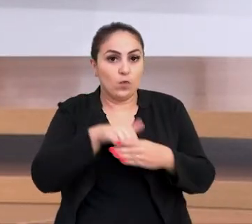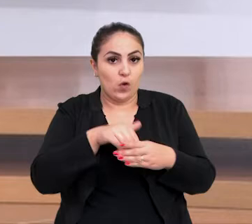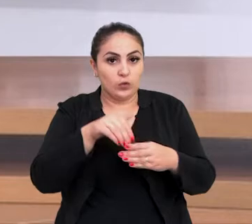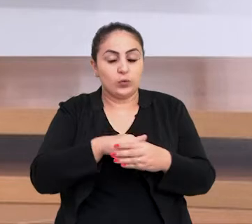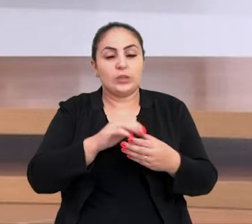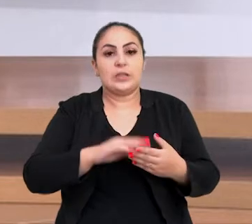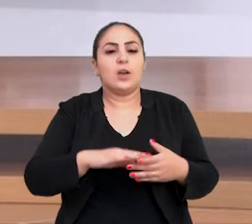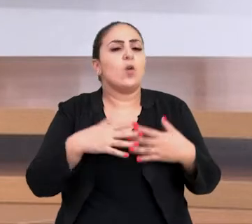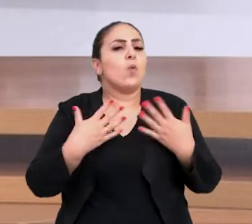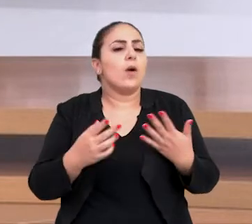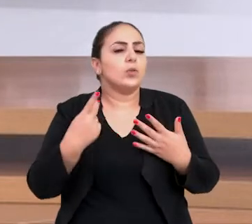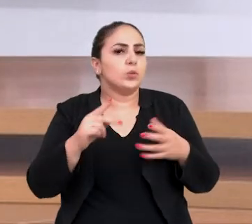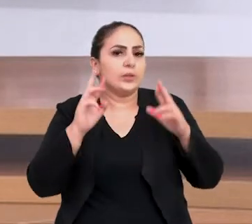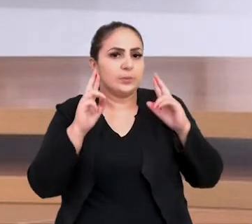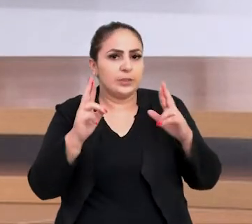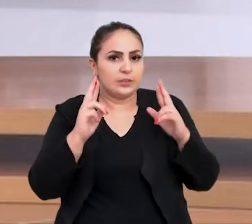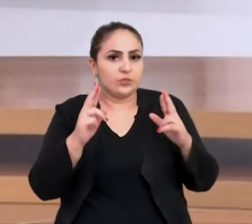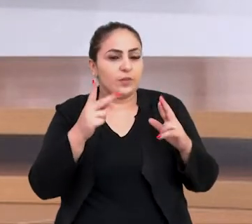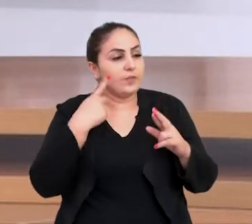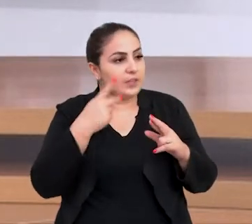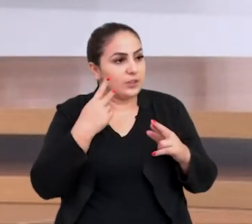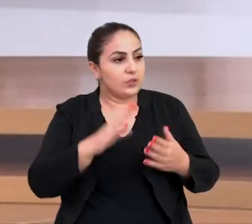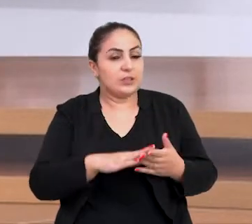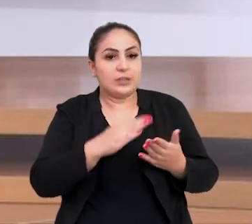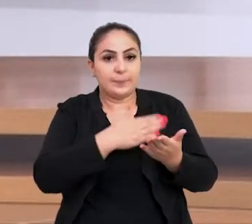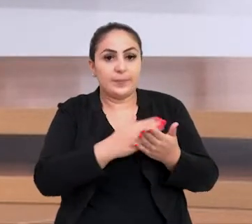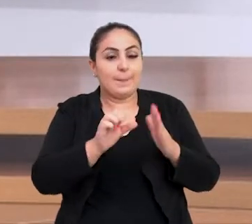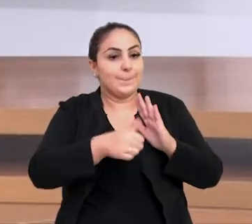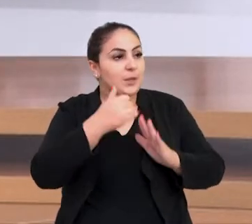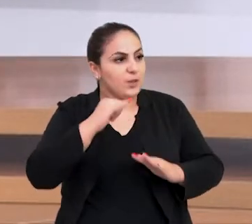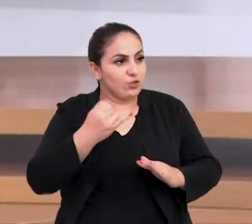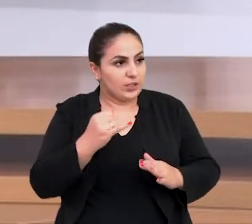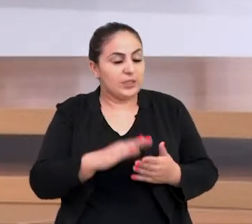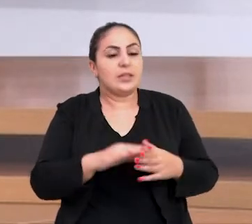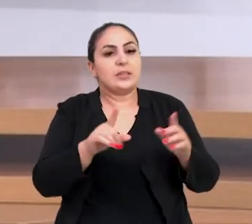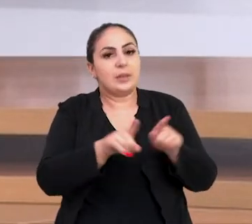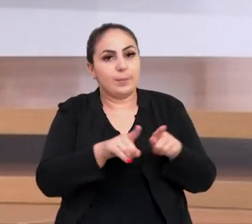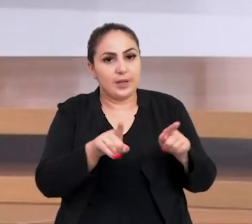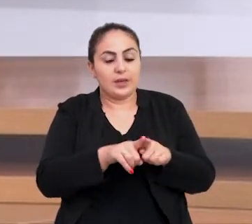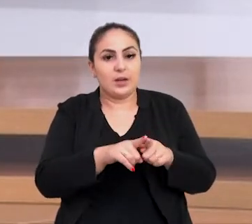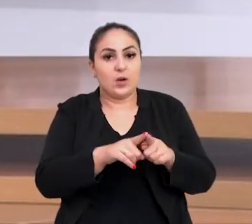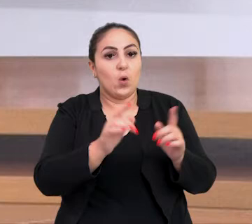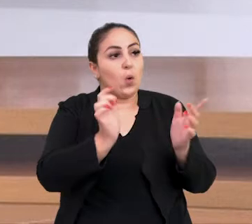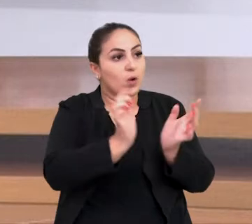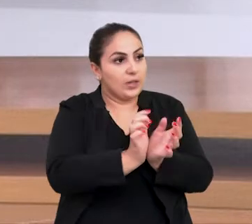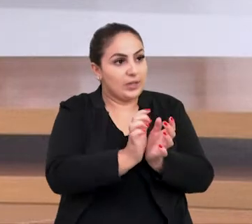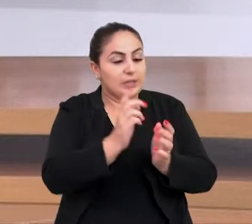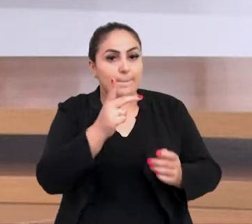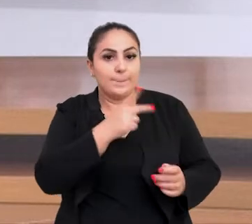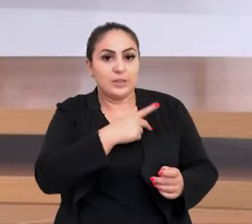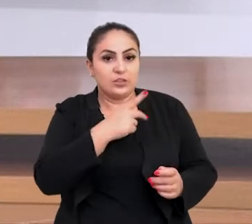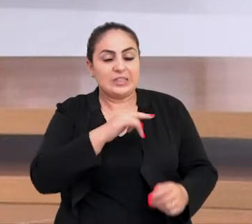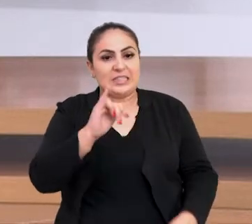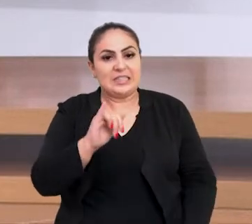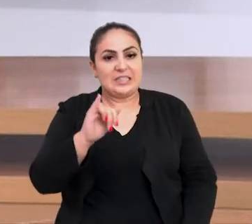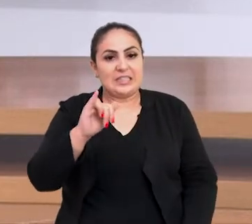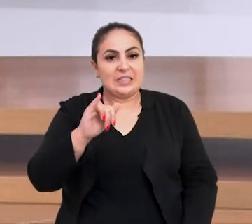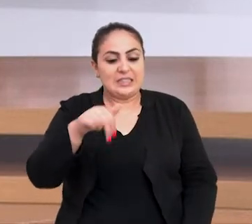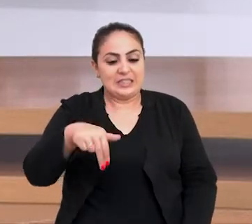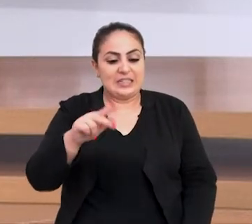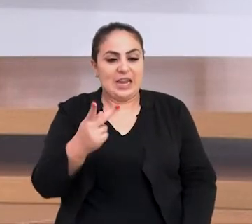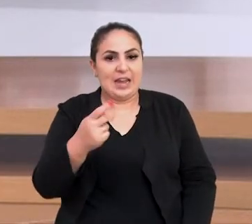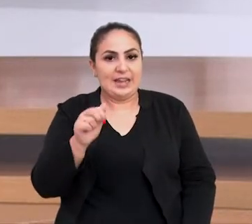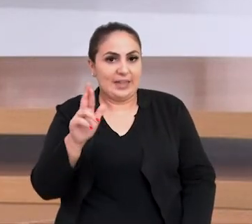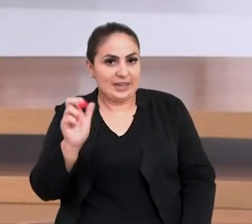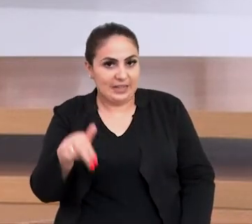1.885 votos. E qual é a sua expectativa, vereador, a partir de 1º de janeiro, tanto com o colega de partido, Inharã